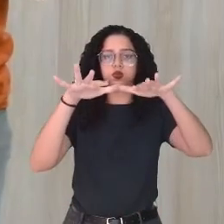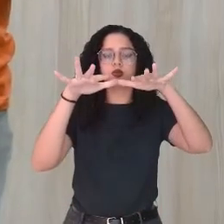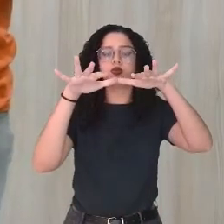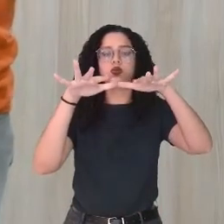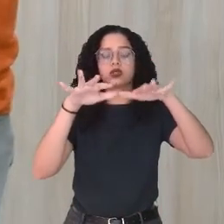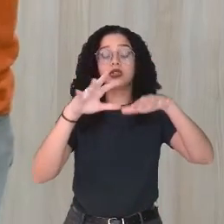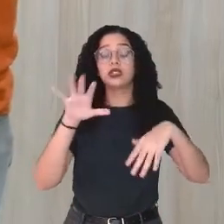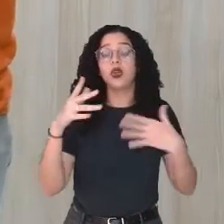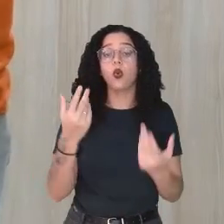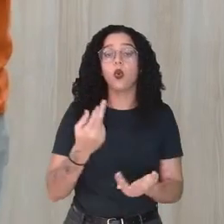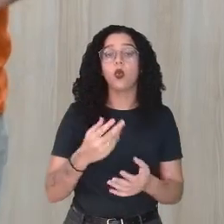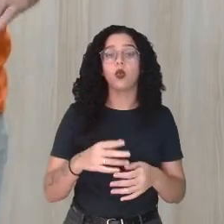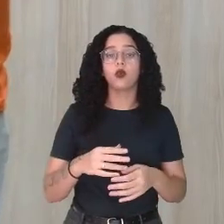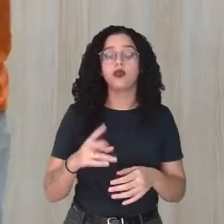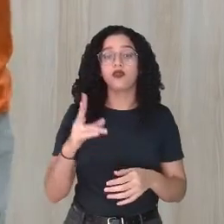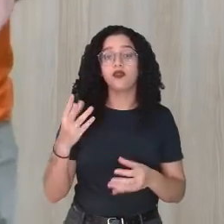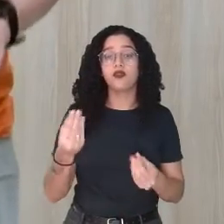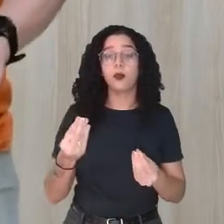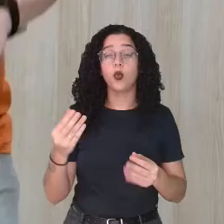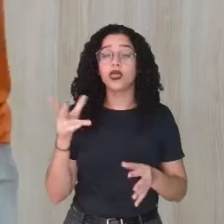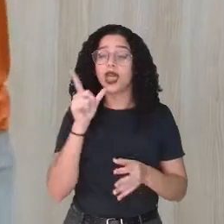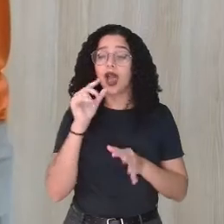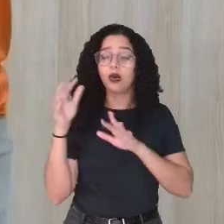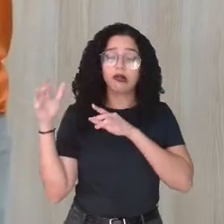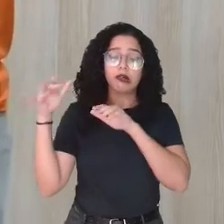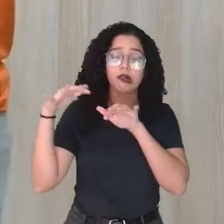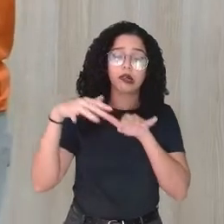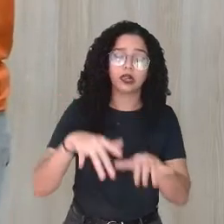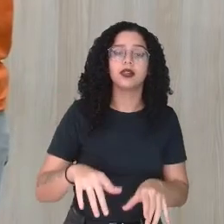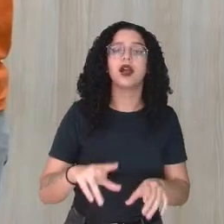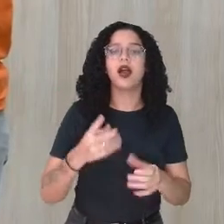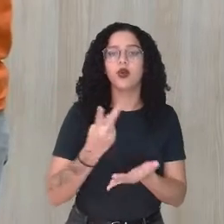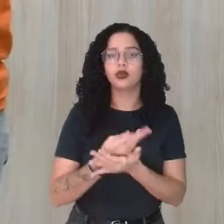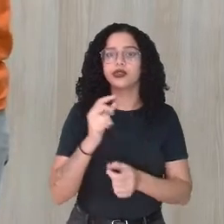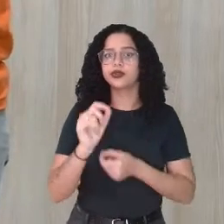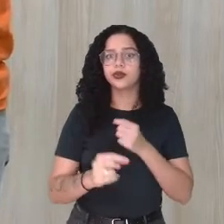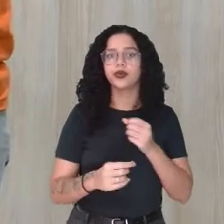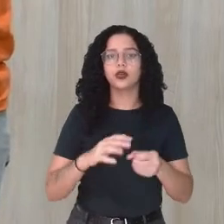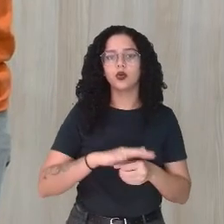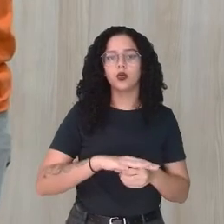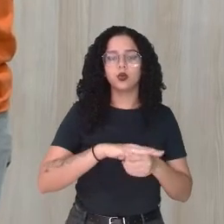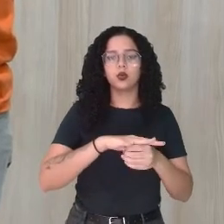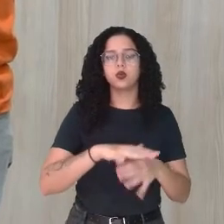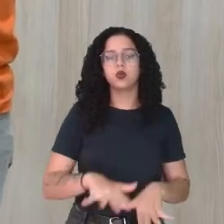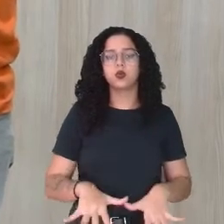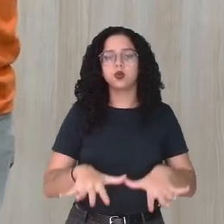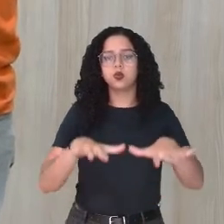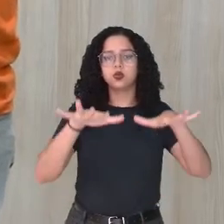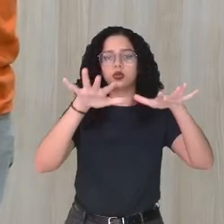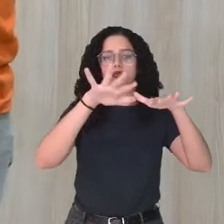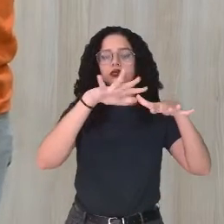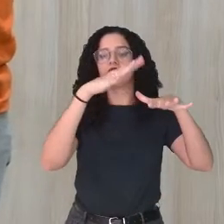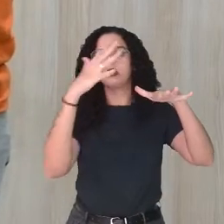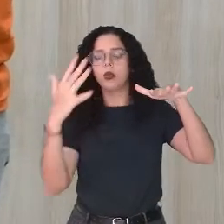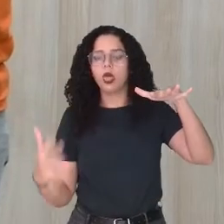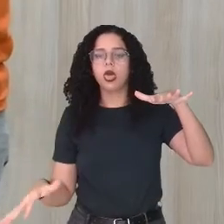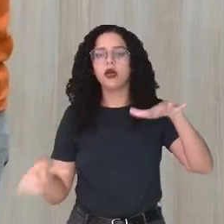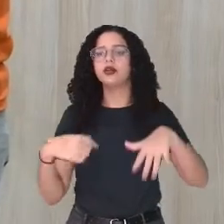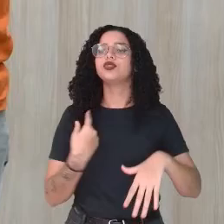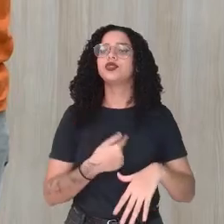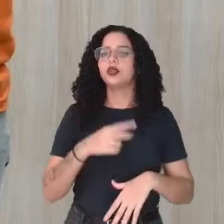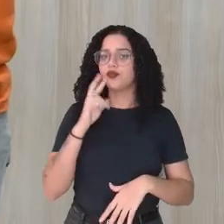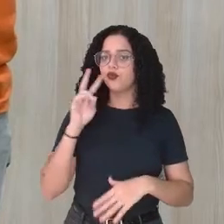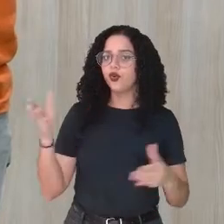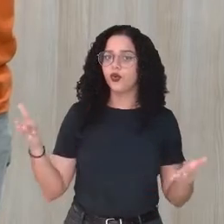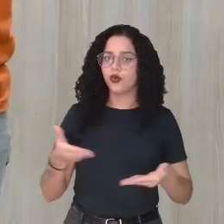raso. Então, quando vê um grande volume de água, o que é que acontece? Ele transborda e inunda. É o que a gente está vendo hoje, né? Na nossa